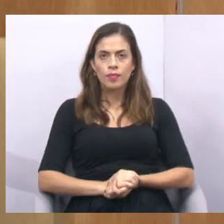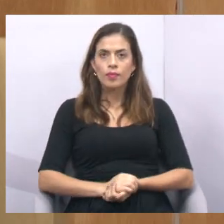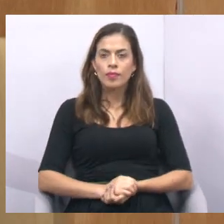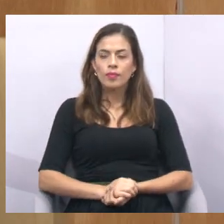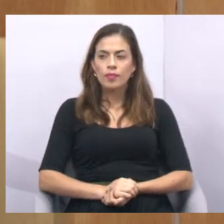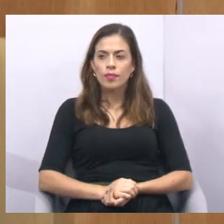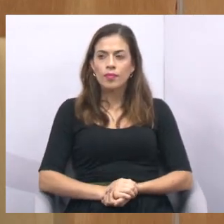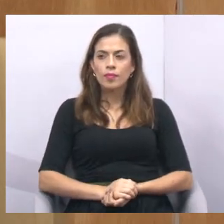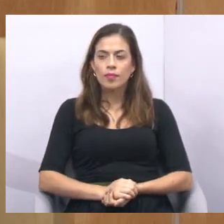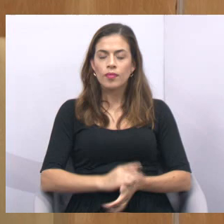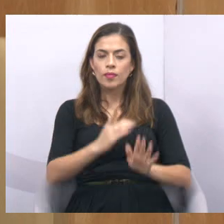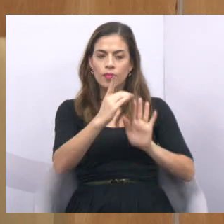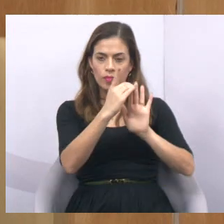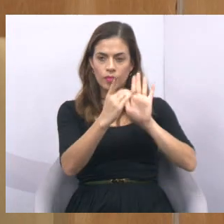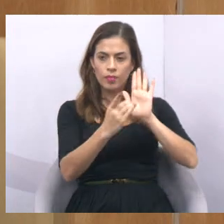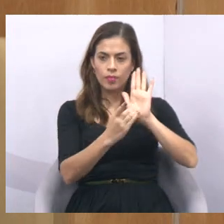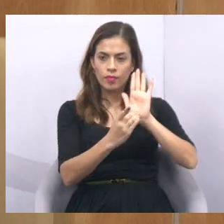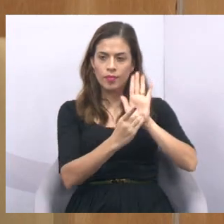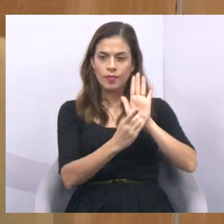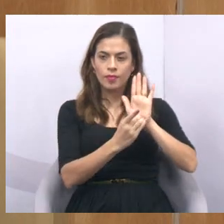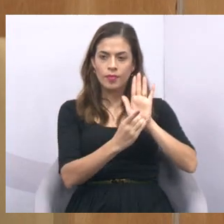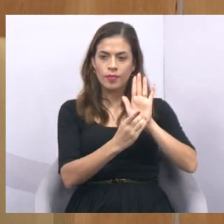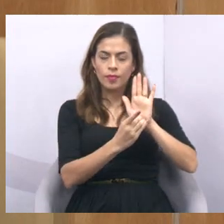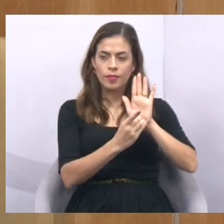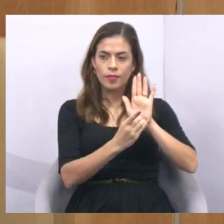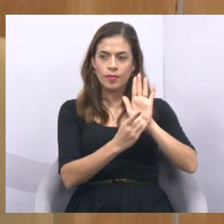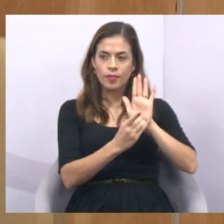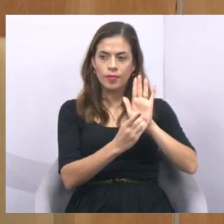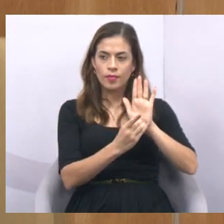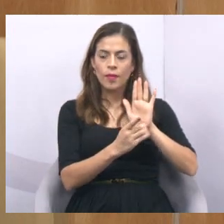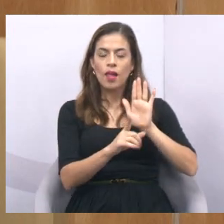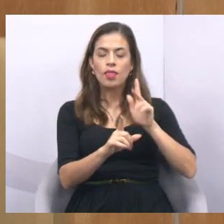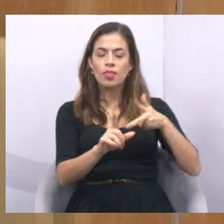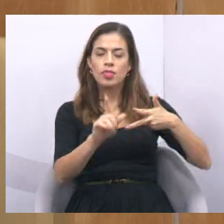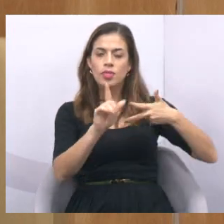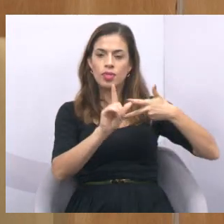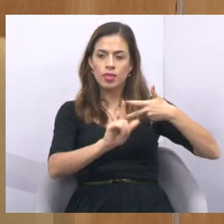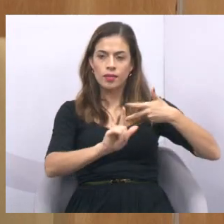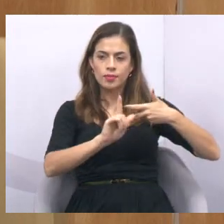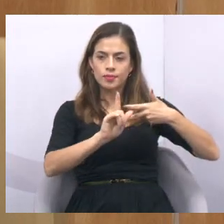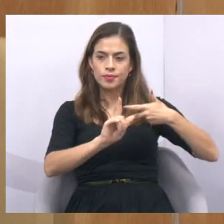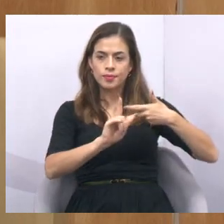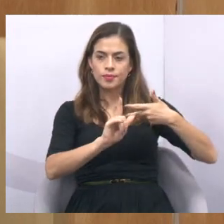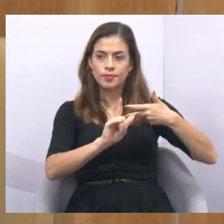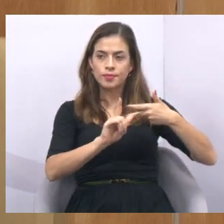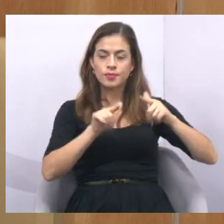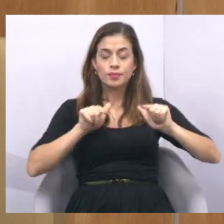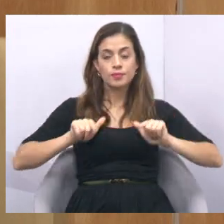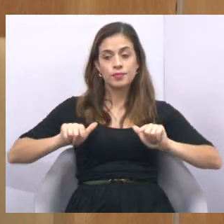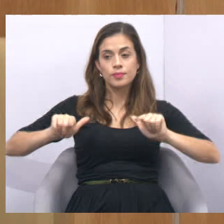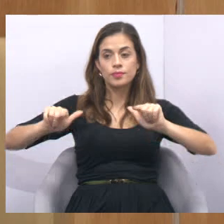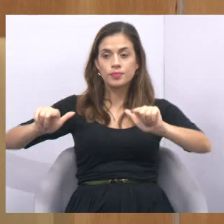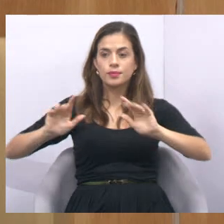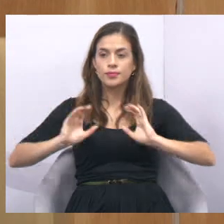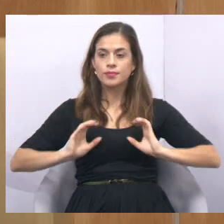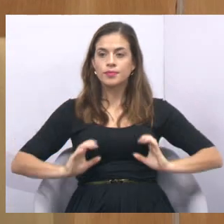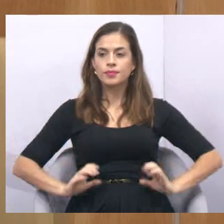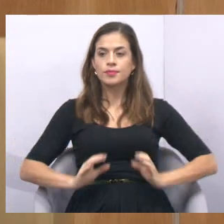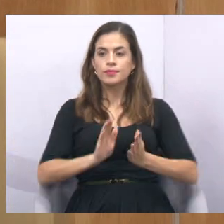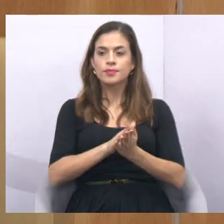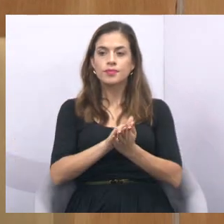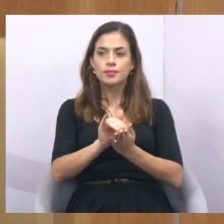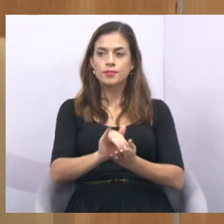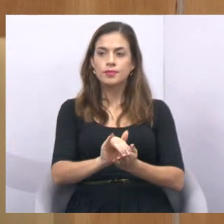decreto, senhoras e senhores, ele é legislativo e o título de cidadão jacariense ele é concedido